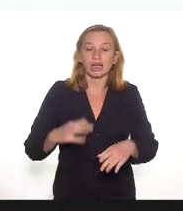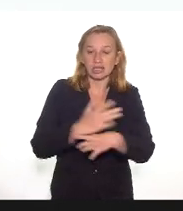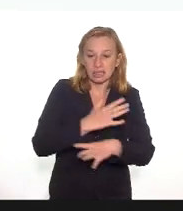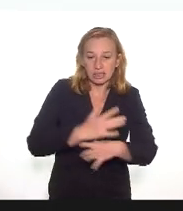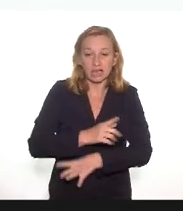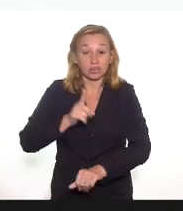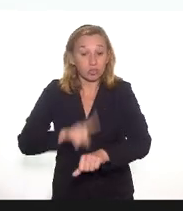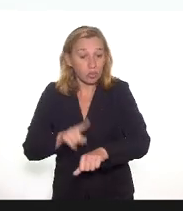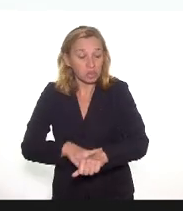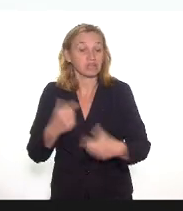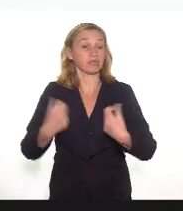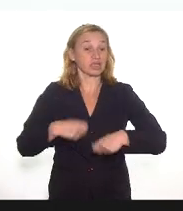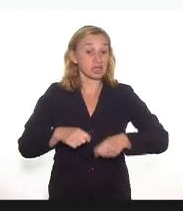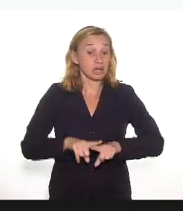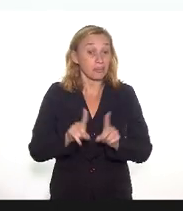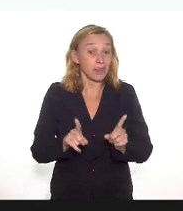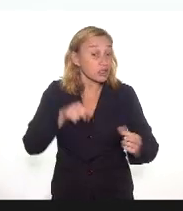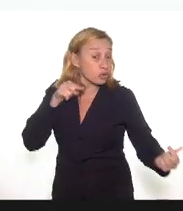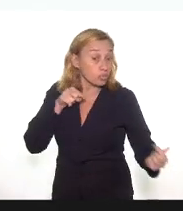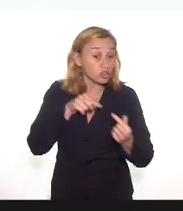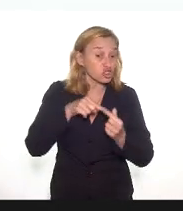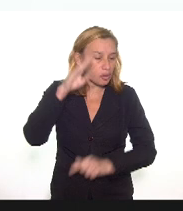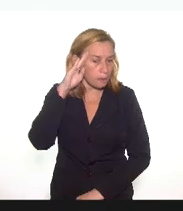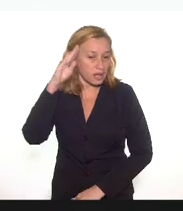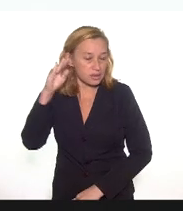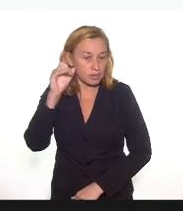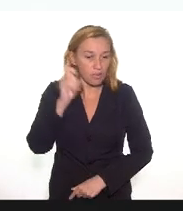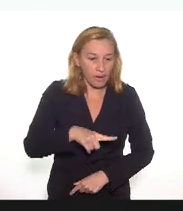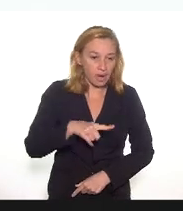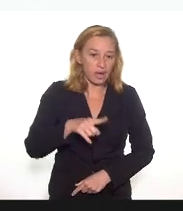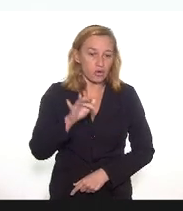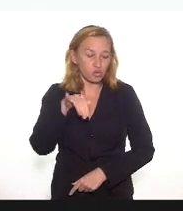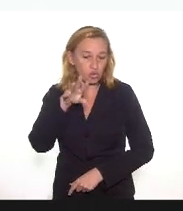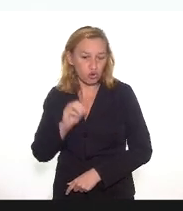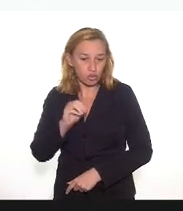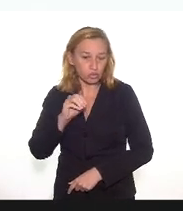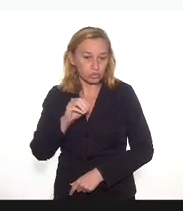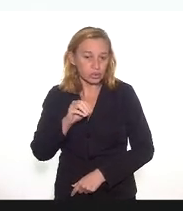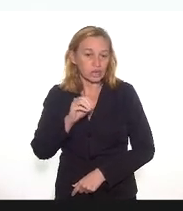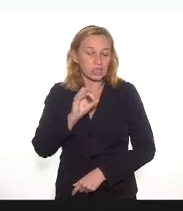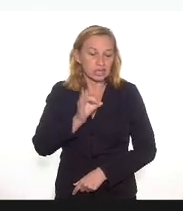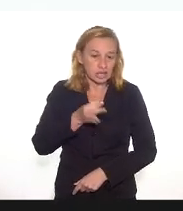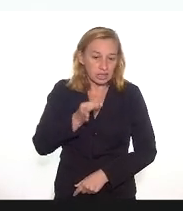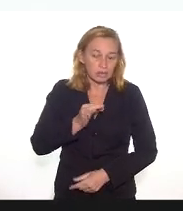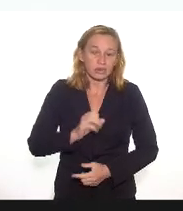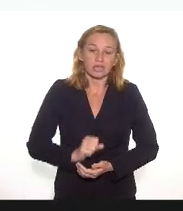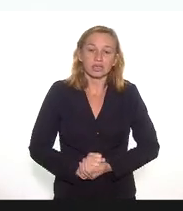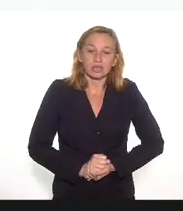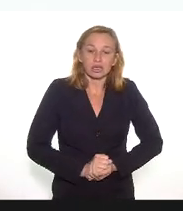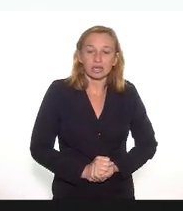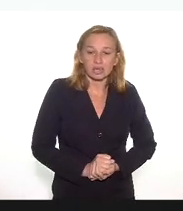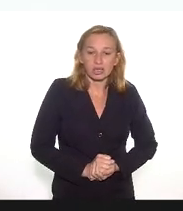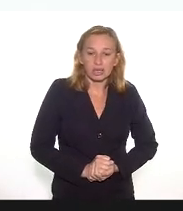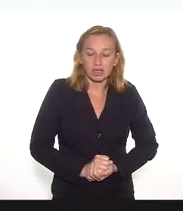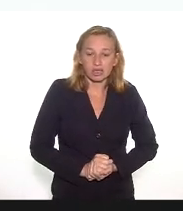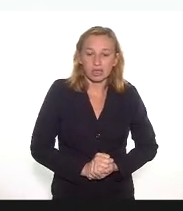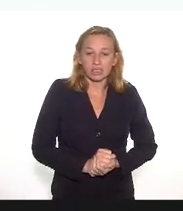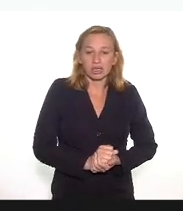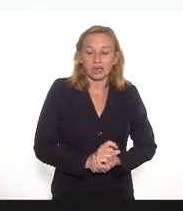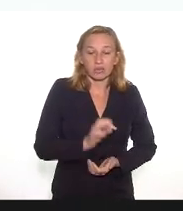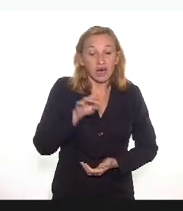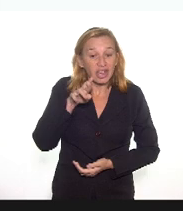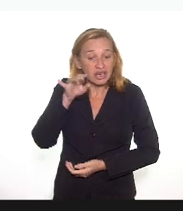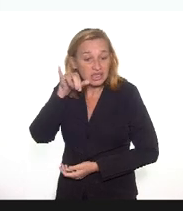precisava. Mas o objetivo principal mesmo do fundo é exatamente a estabilização dessa receita, uma receita